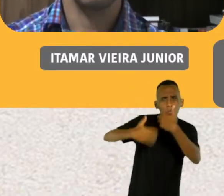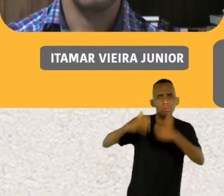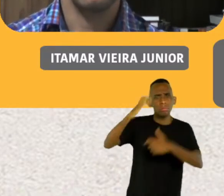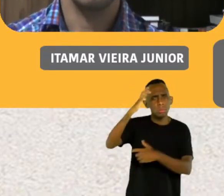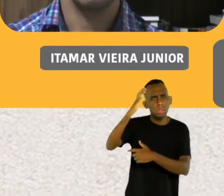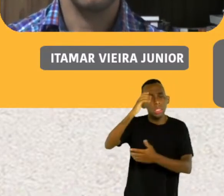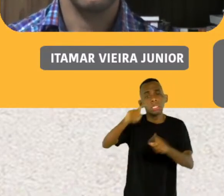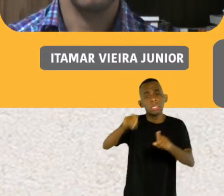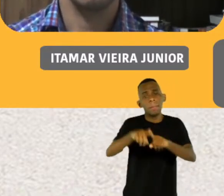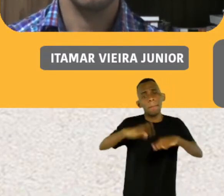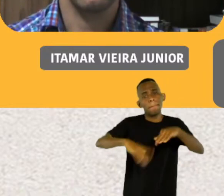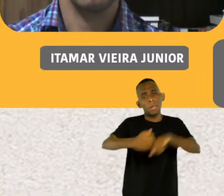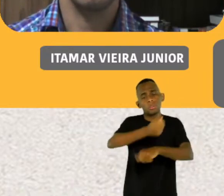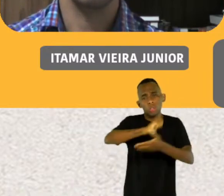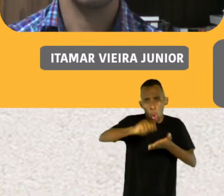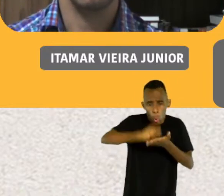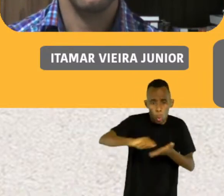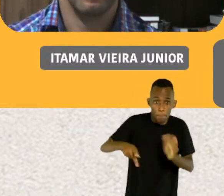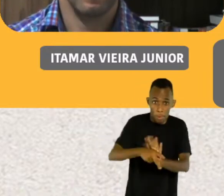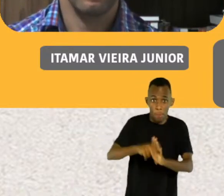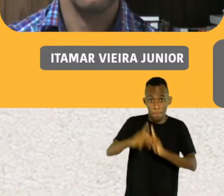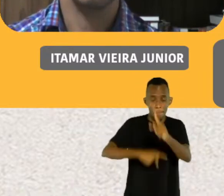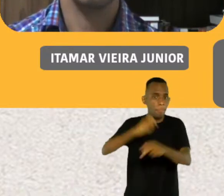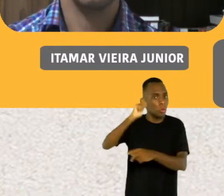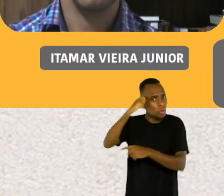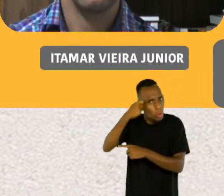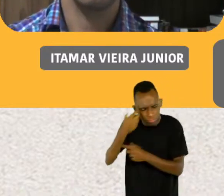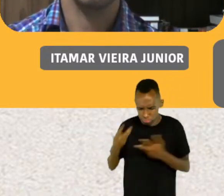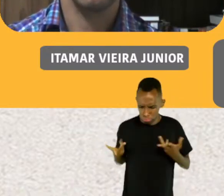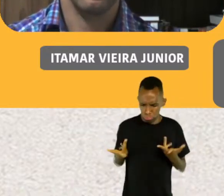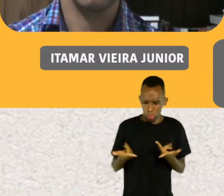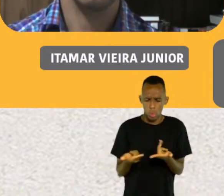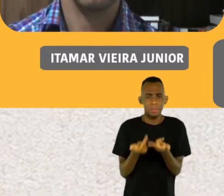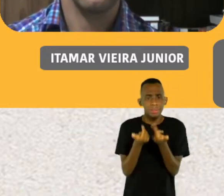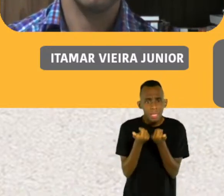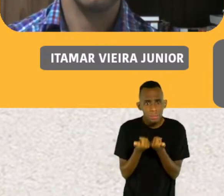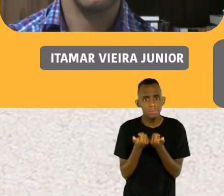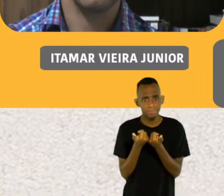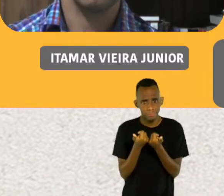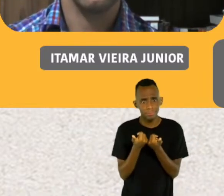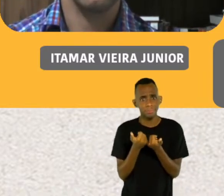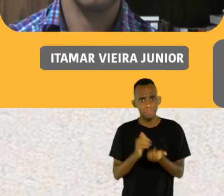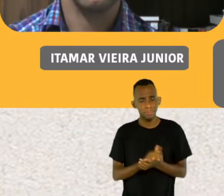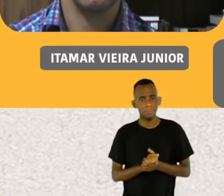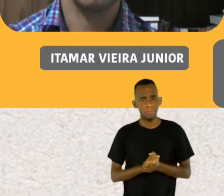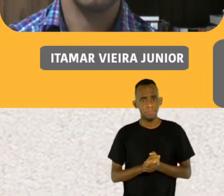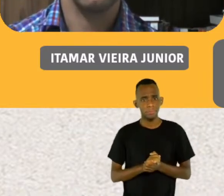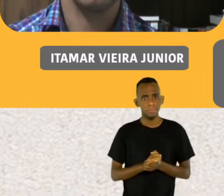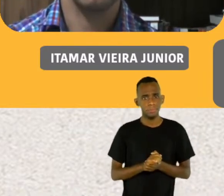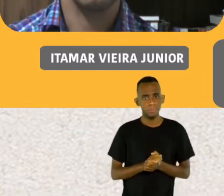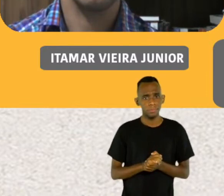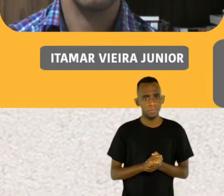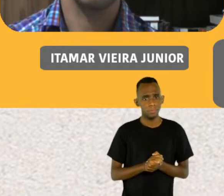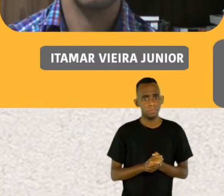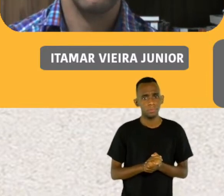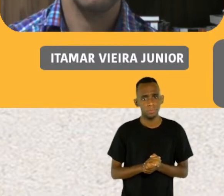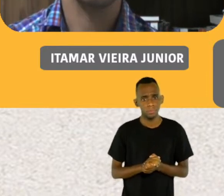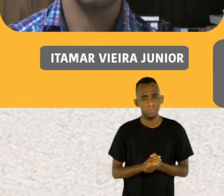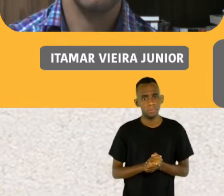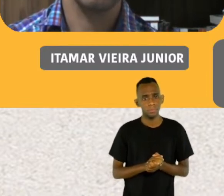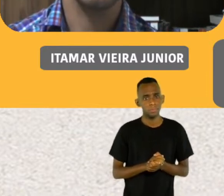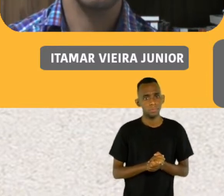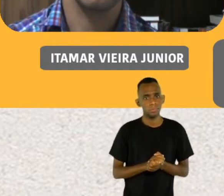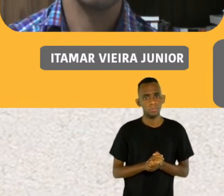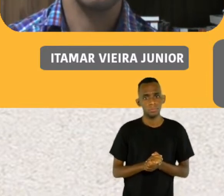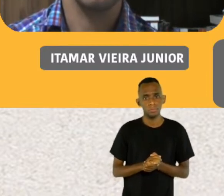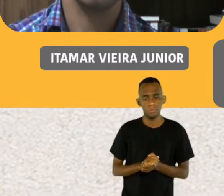escritoras negros de excepcional qualidade. Né? Quer dizer, você hoje